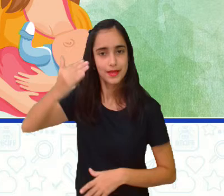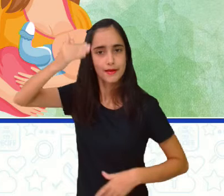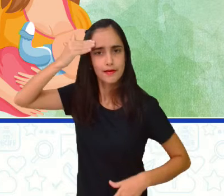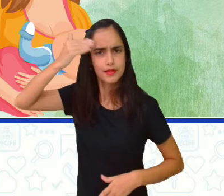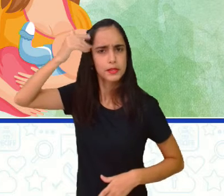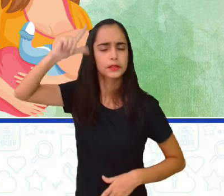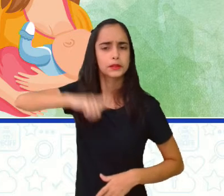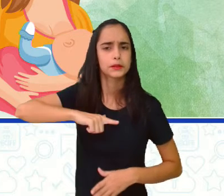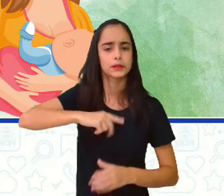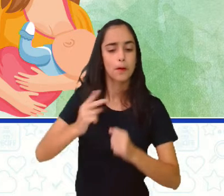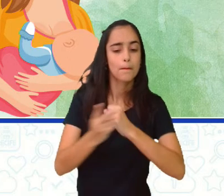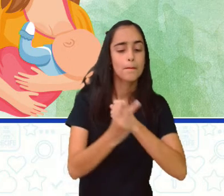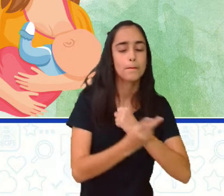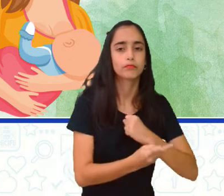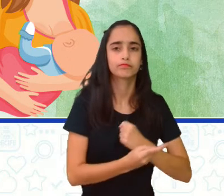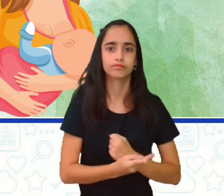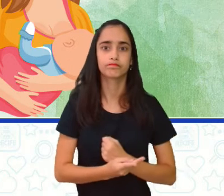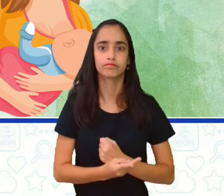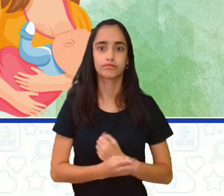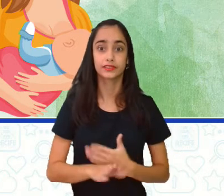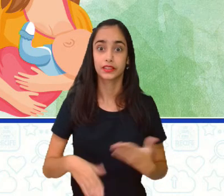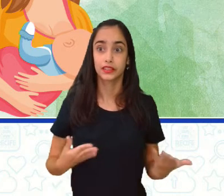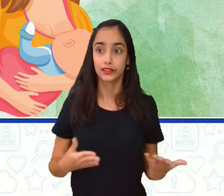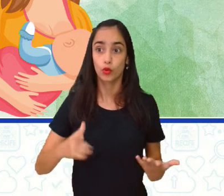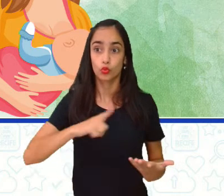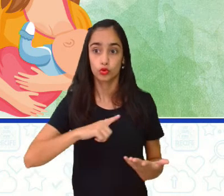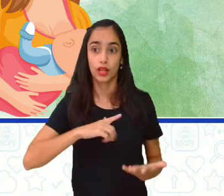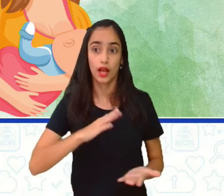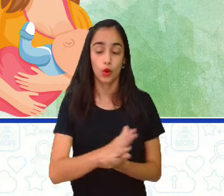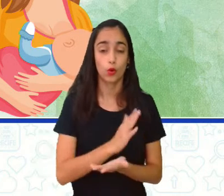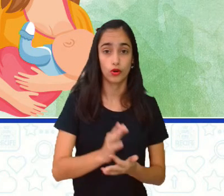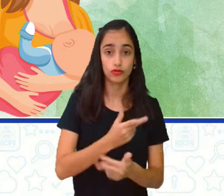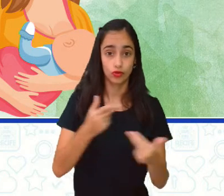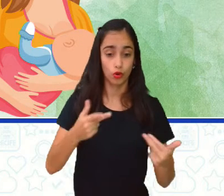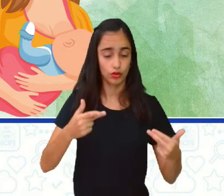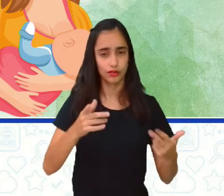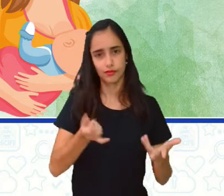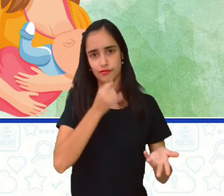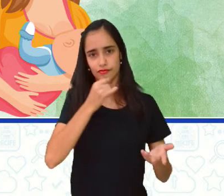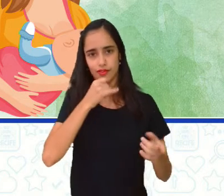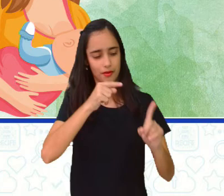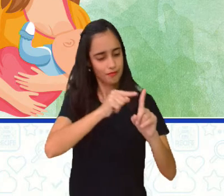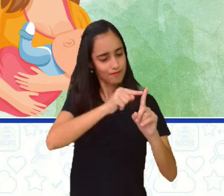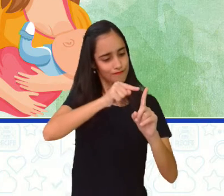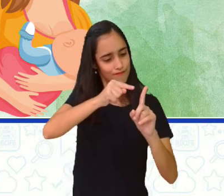anticorpos durante a gestação e a amamentação e em contato com algumas